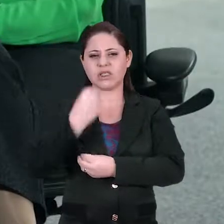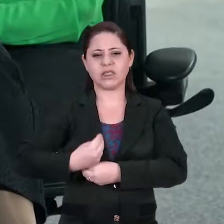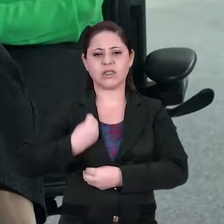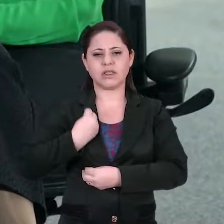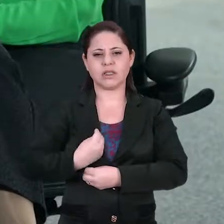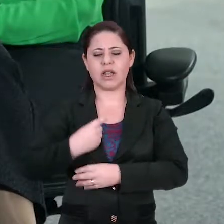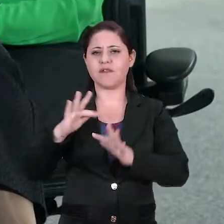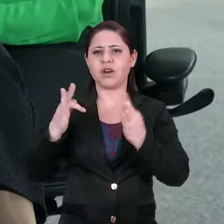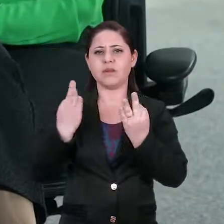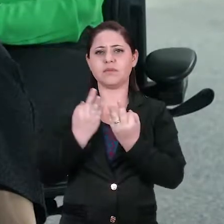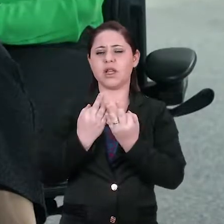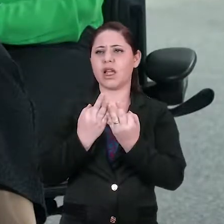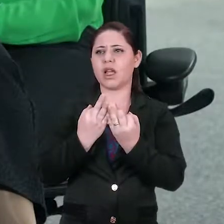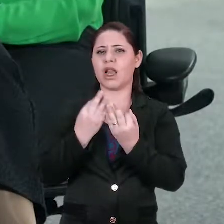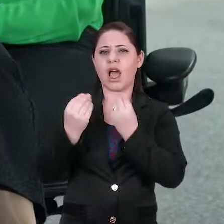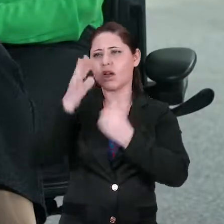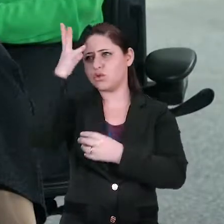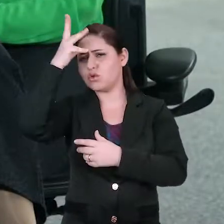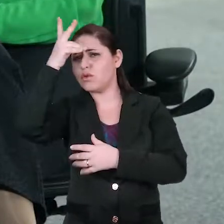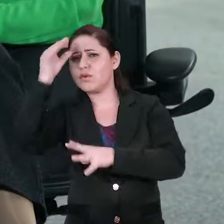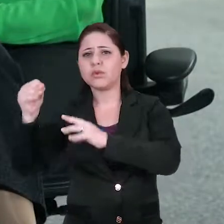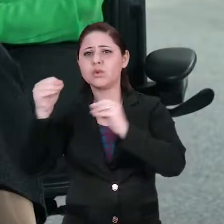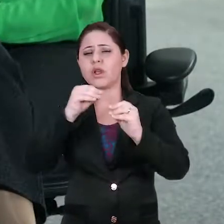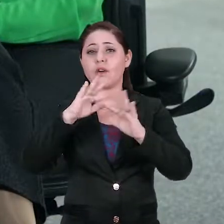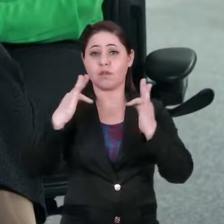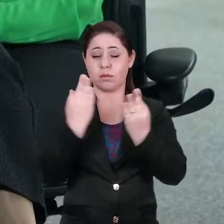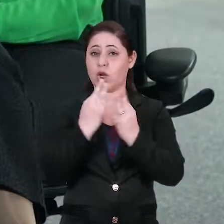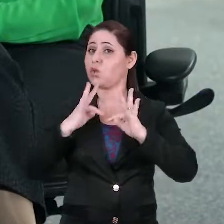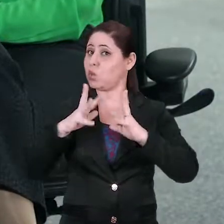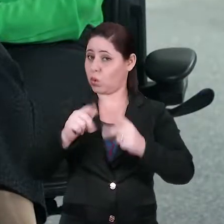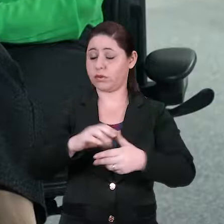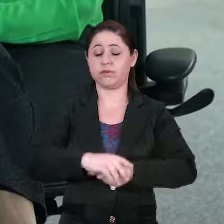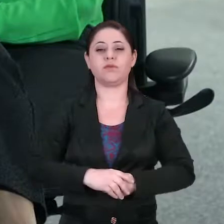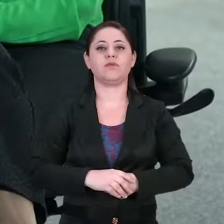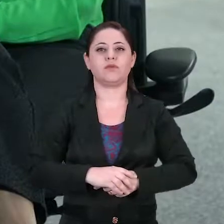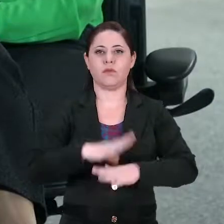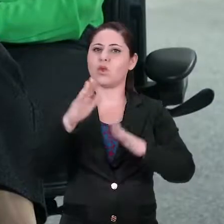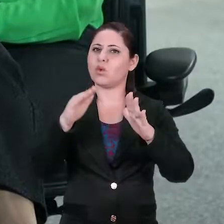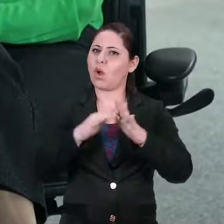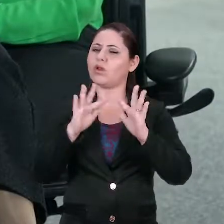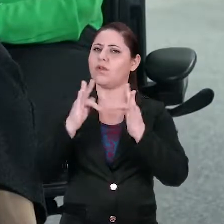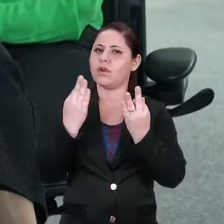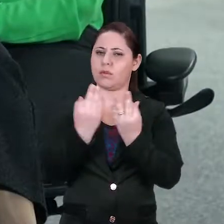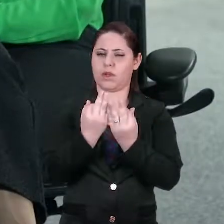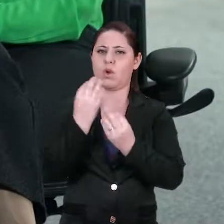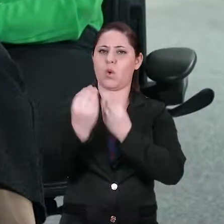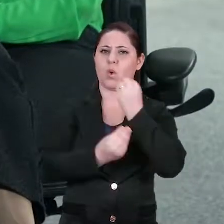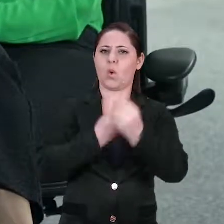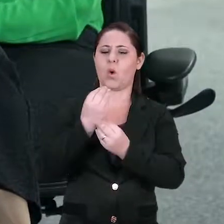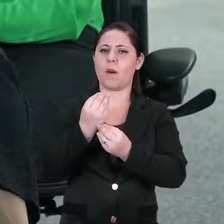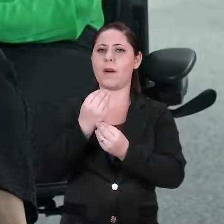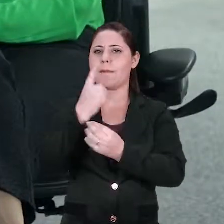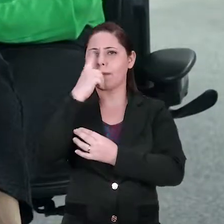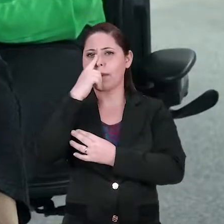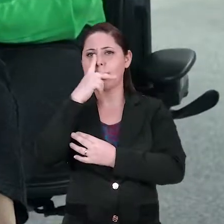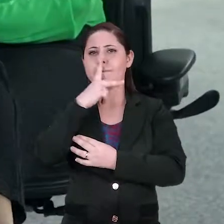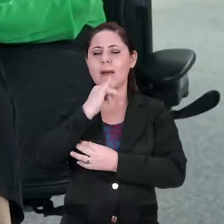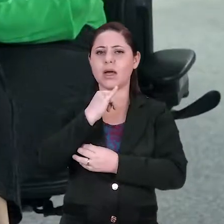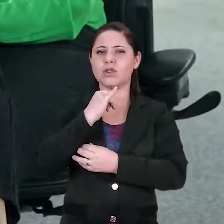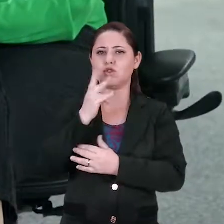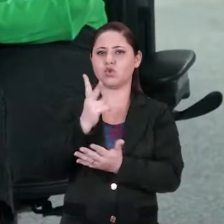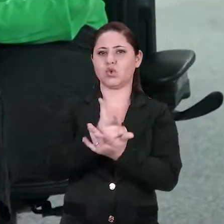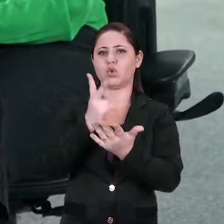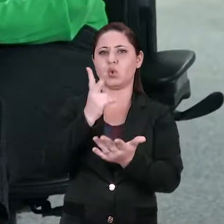esse processo? A tua família resolveu mudar para cá, você veio sozinha? Como é que a família toda mudou para Campo Grande? Toda a família, era uma forma de,